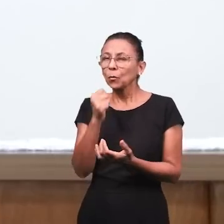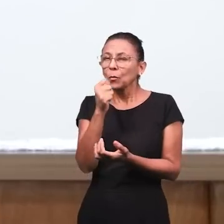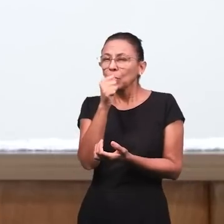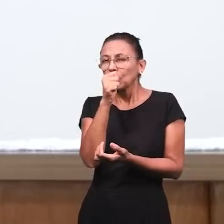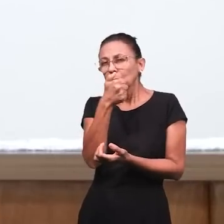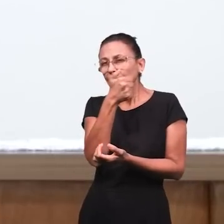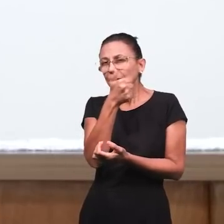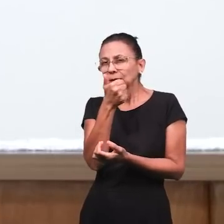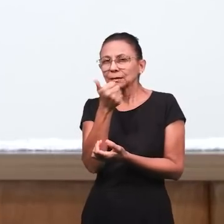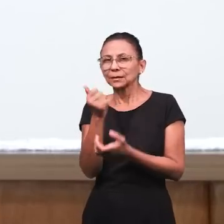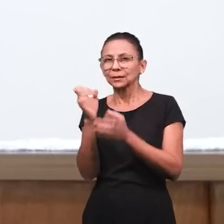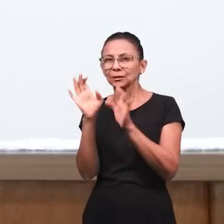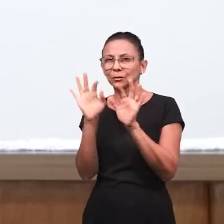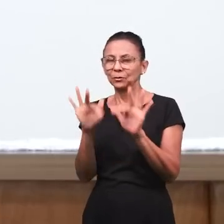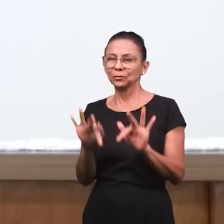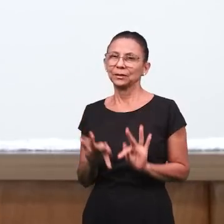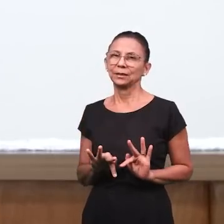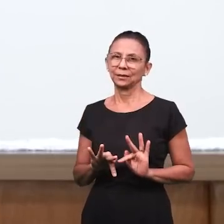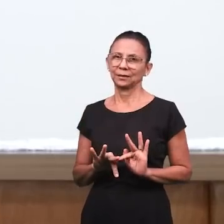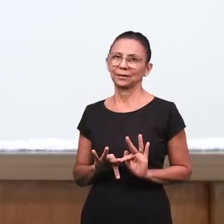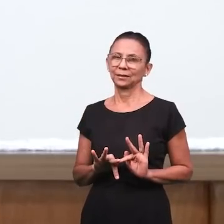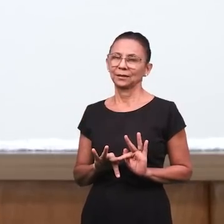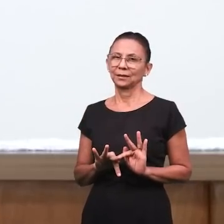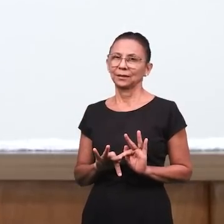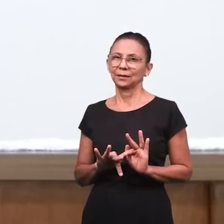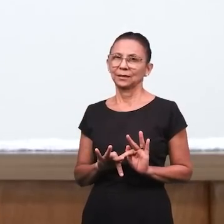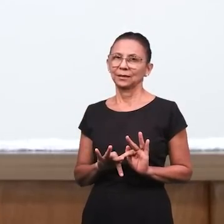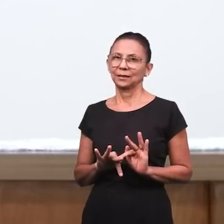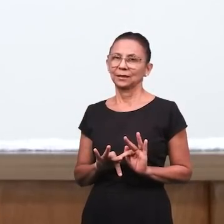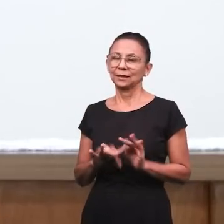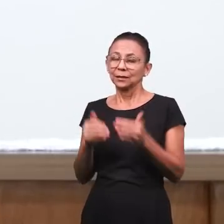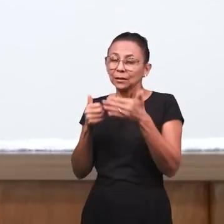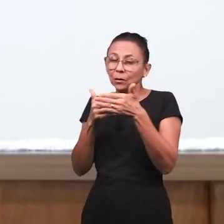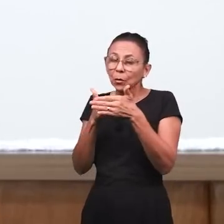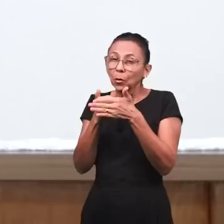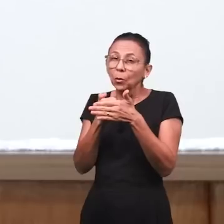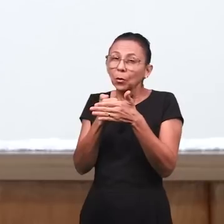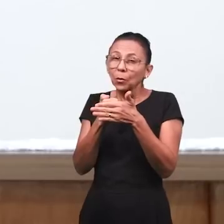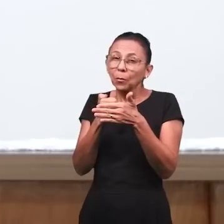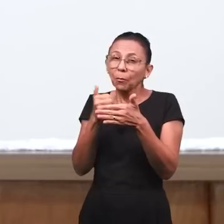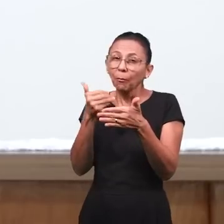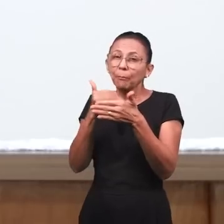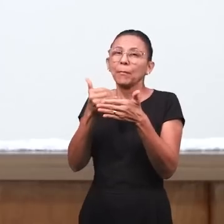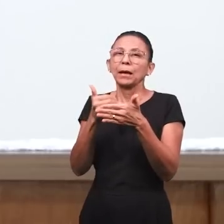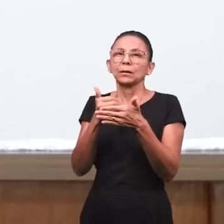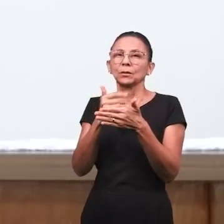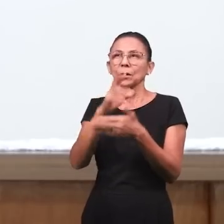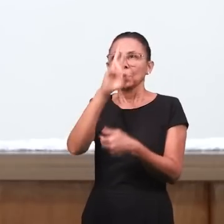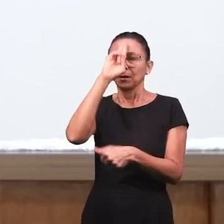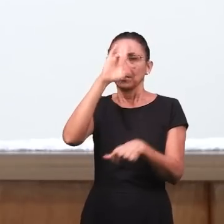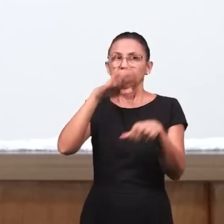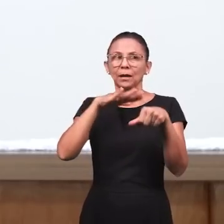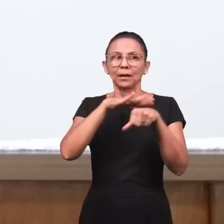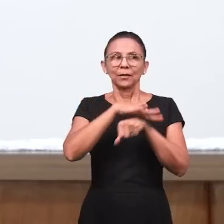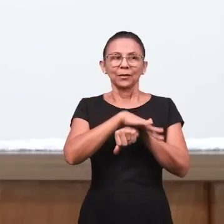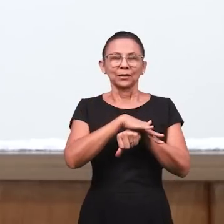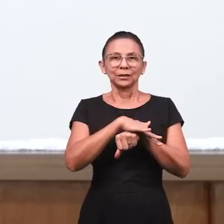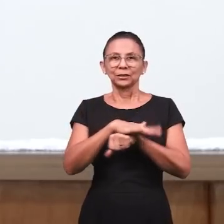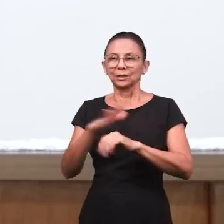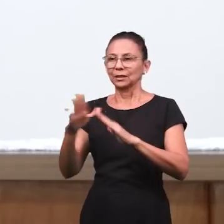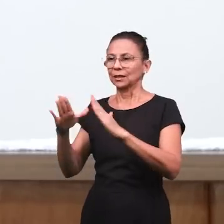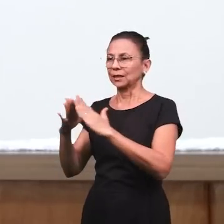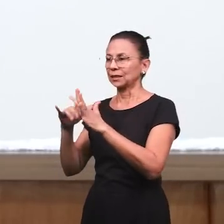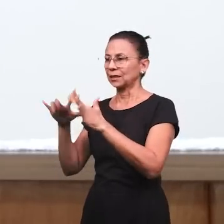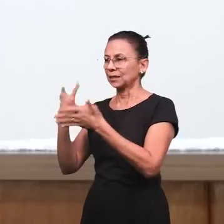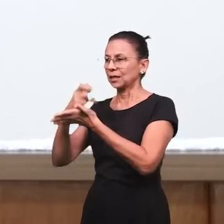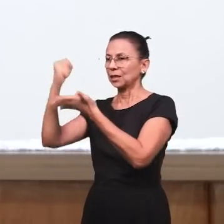dessa dispensação para a igreja do Senhor. Perto da meia-noite. Quando começar um novo dia, aí não será mais a dispensação